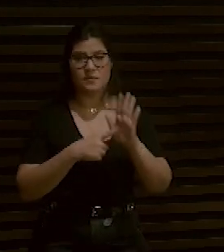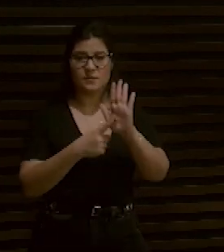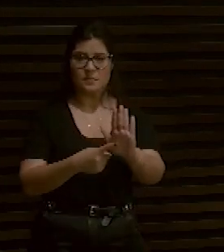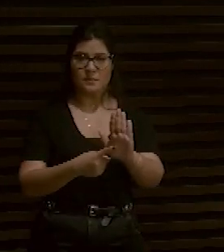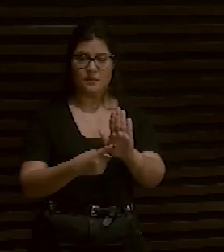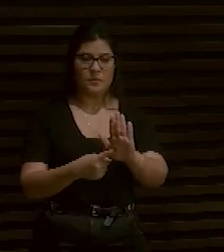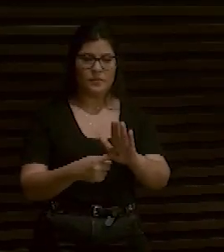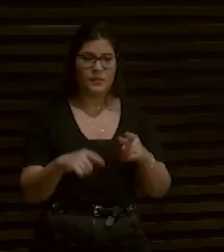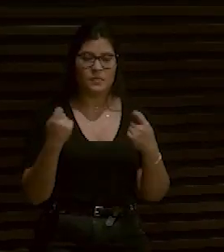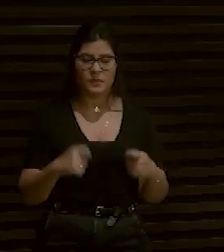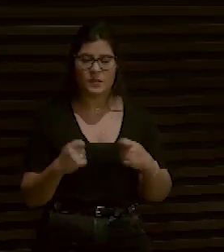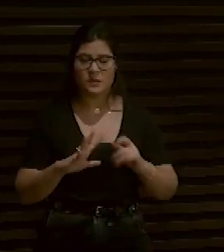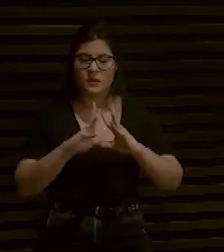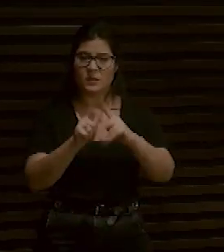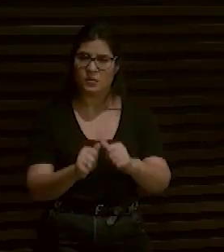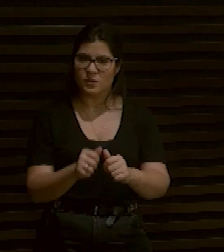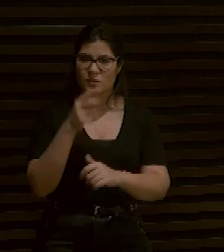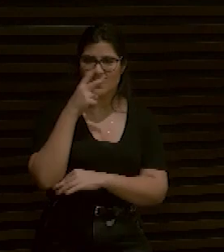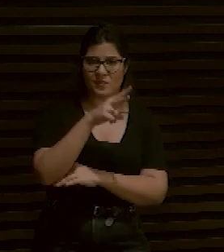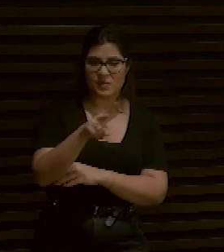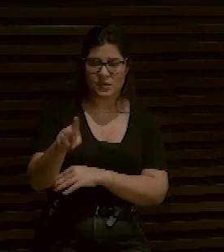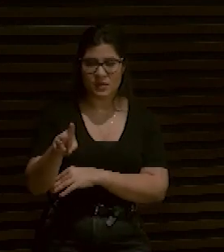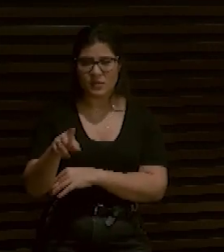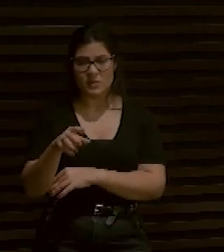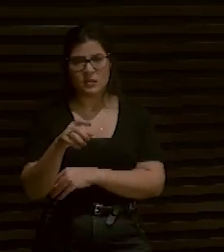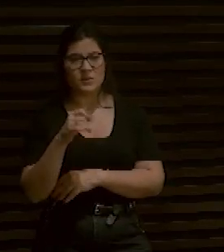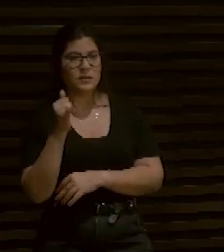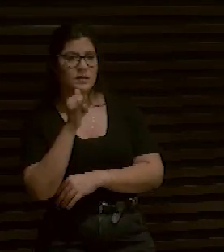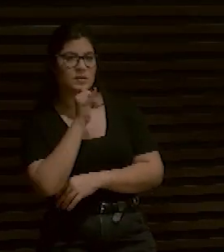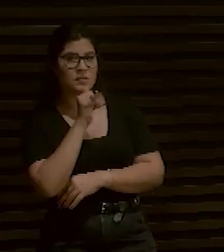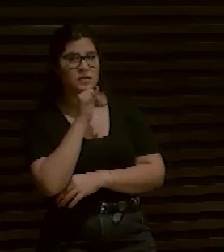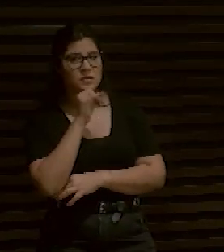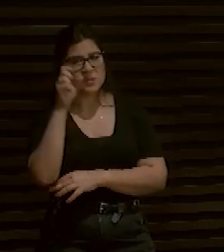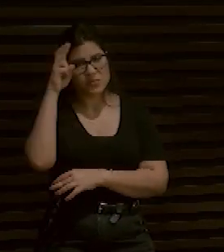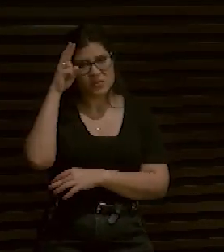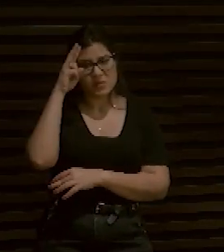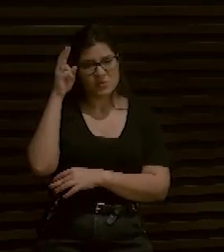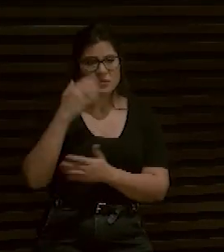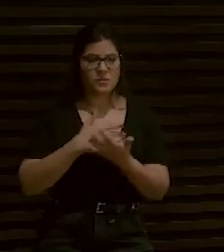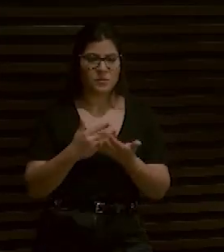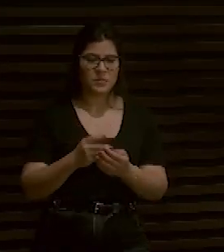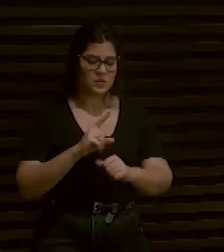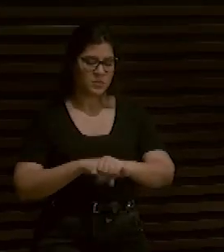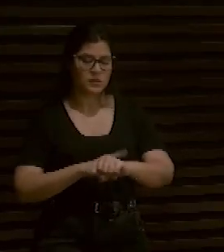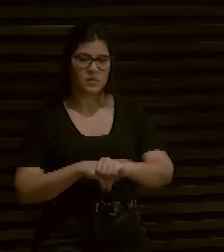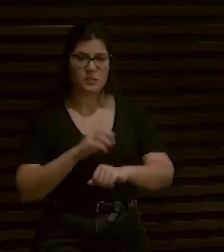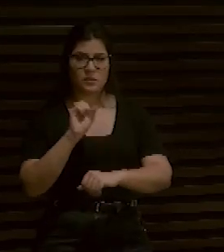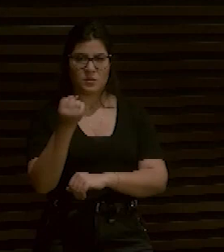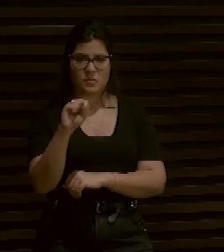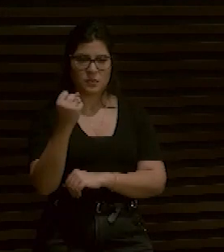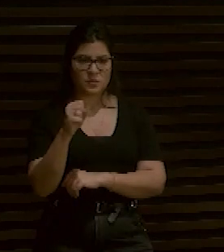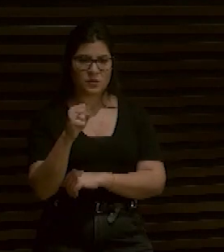falar nos jovens que isso precisa ser visto segunda-feira às 8 horas da manhã, a hora que a sua semana começa. É fácil você colocar uma máscara,